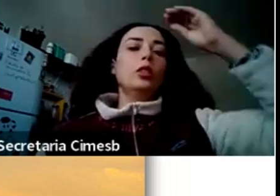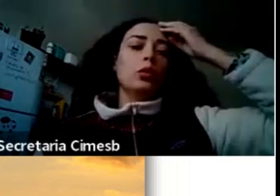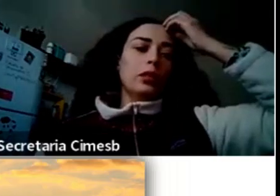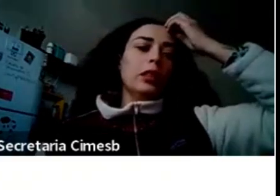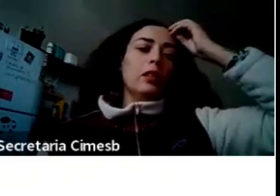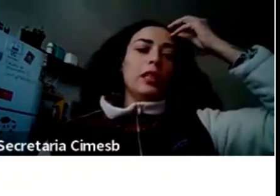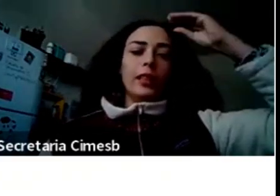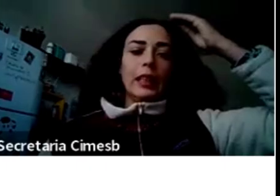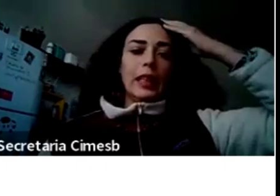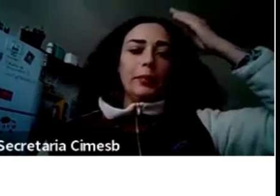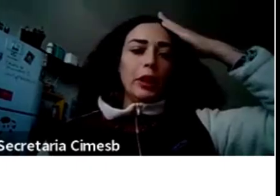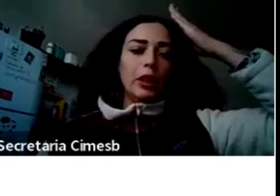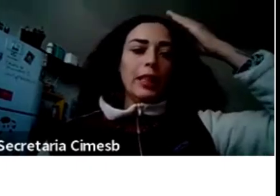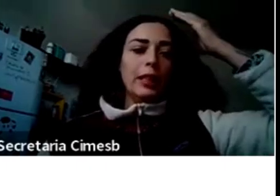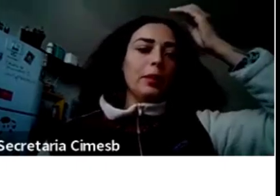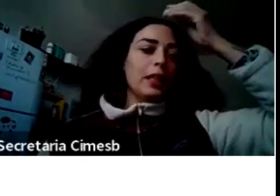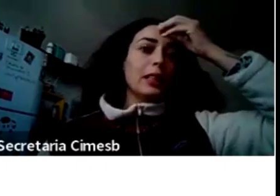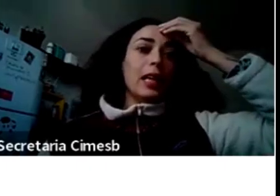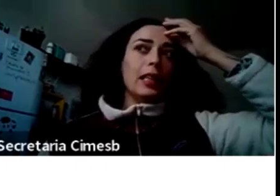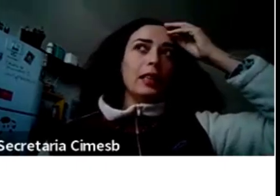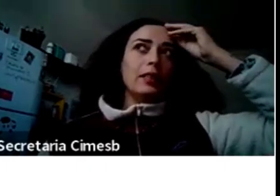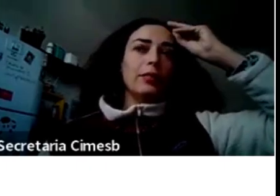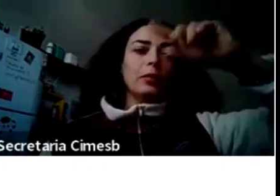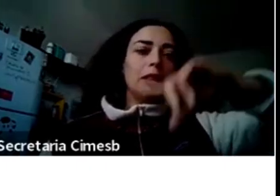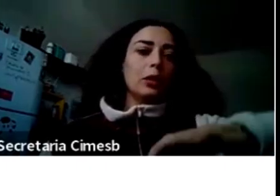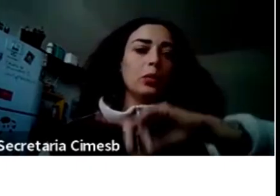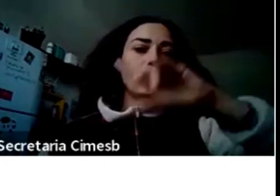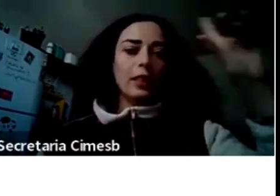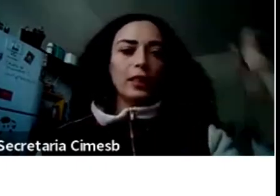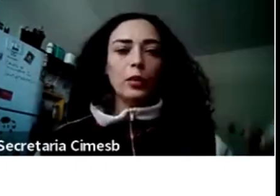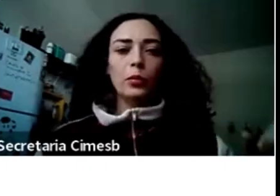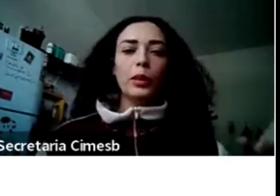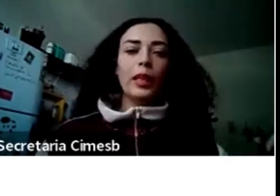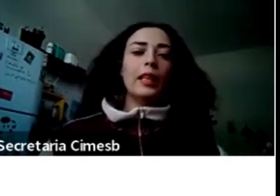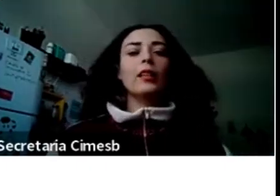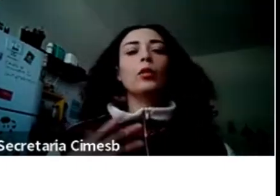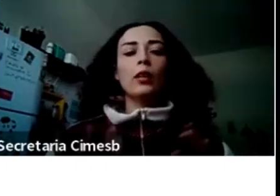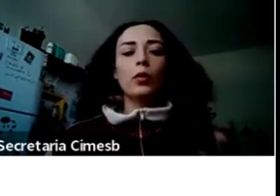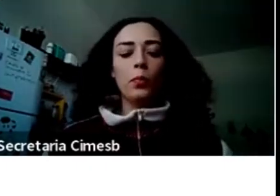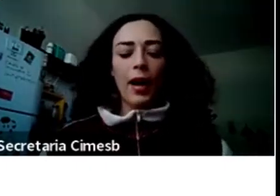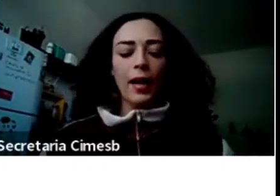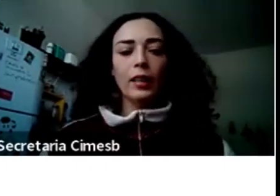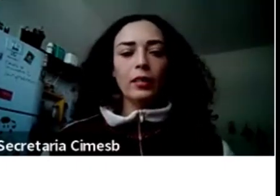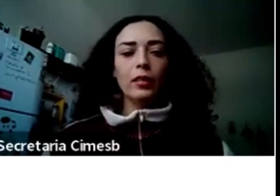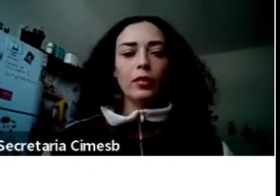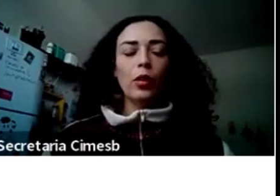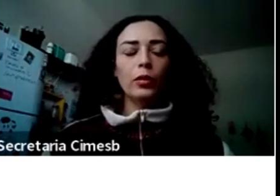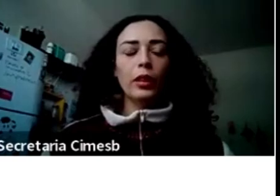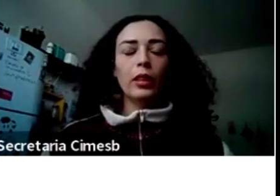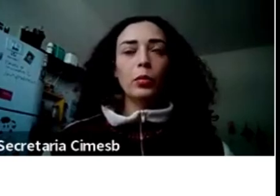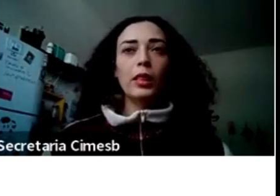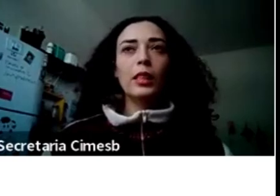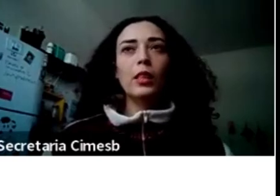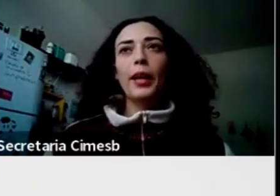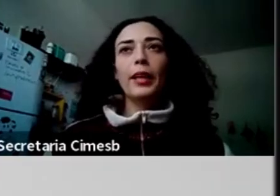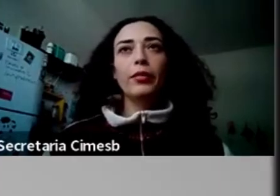ingresso tudo e descobriu que não ia ter intérprete de Libras, aí vira uma situação, porque ela entra em contato com o parque,